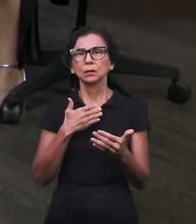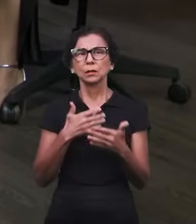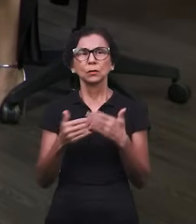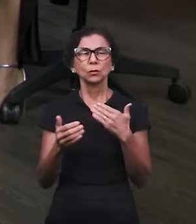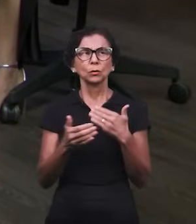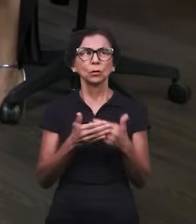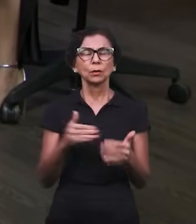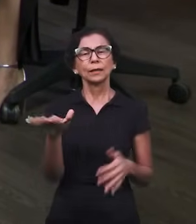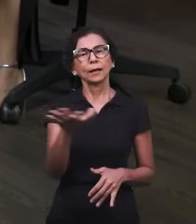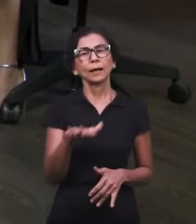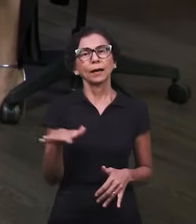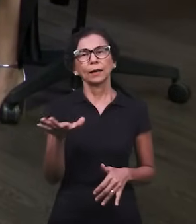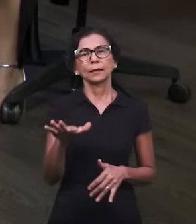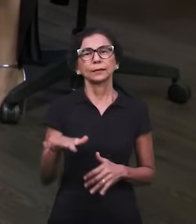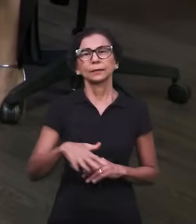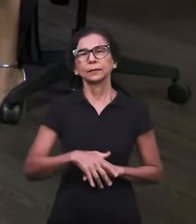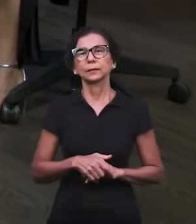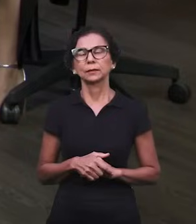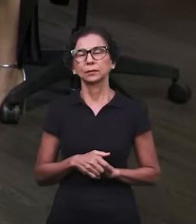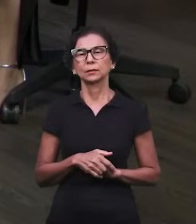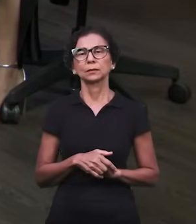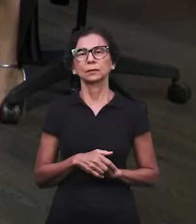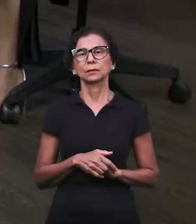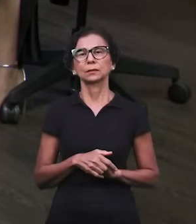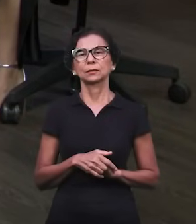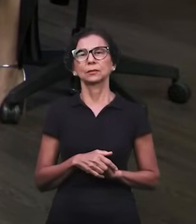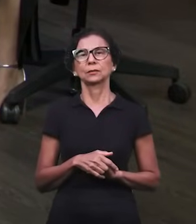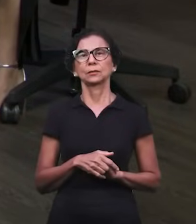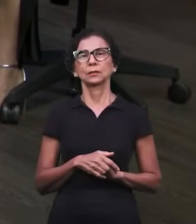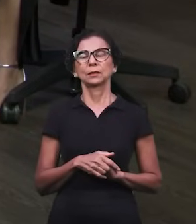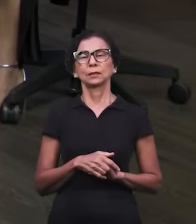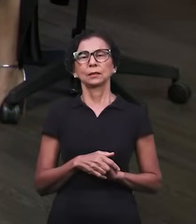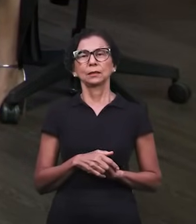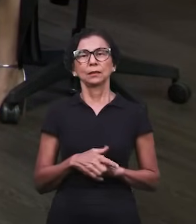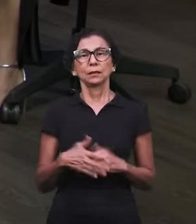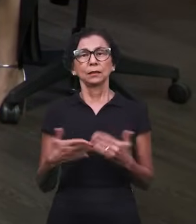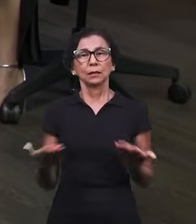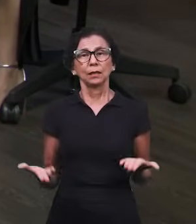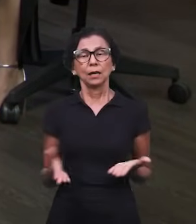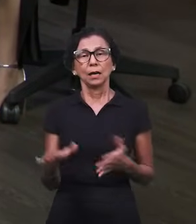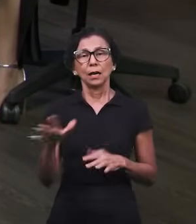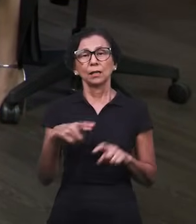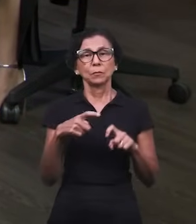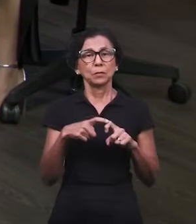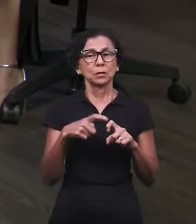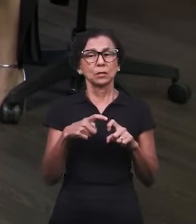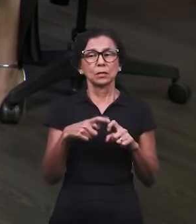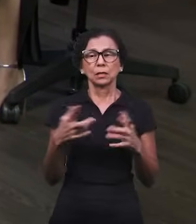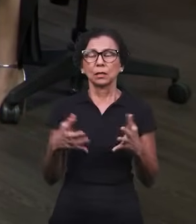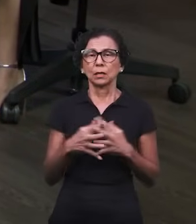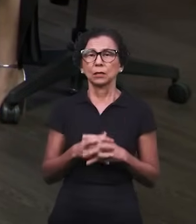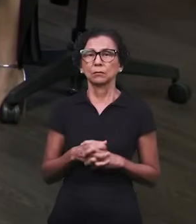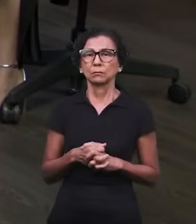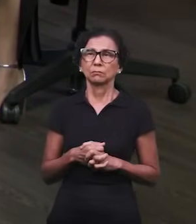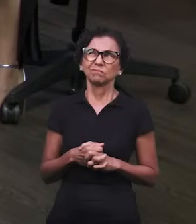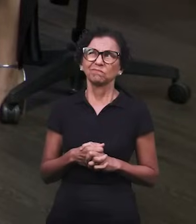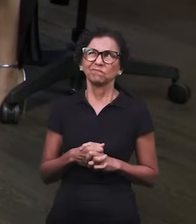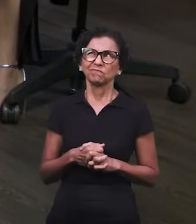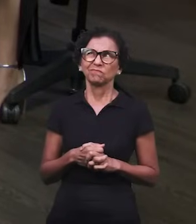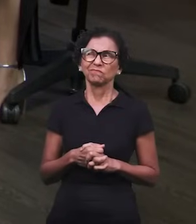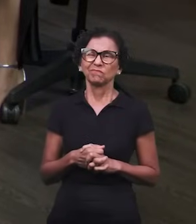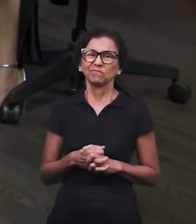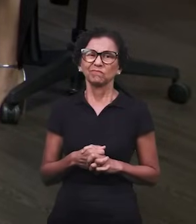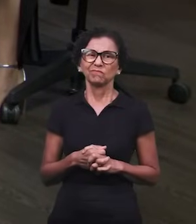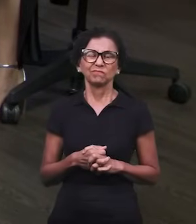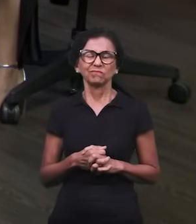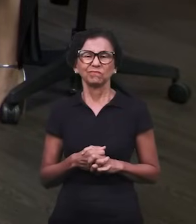Vou trazer para a minha área, né? Que, aliás, eu tive colega que largou o 5º ano de medicina para fazer publicidade e propaganda, porque entendeu que não era aquilo que